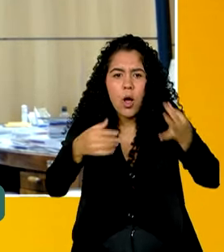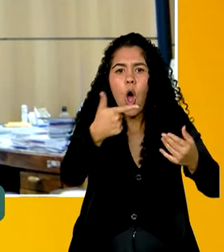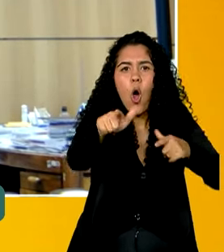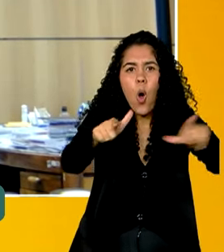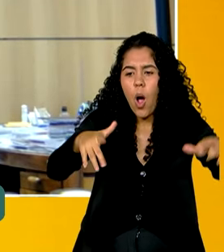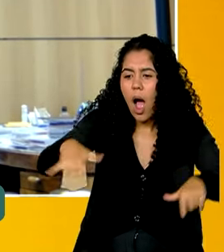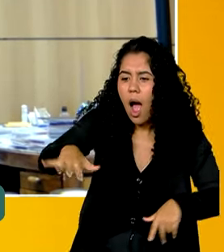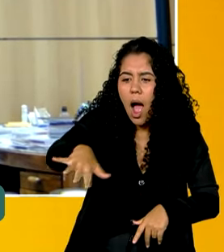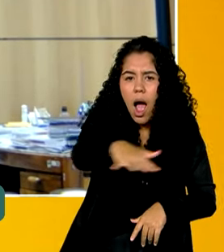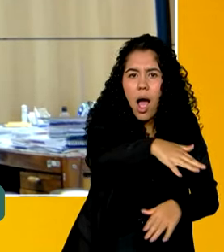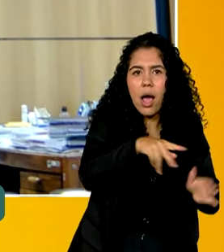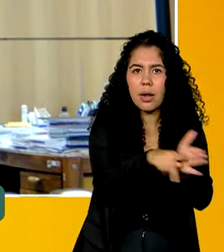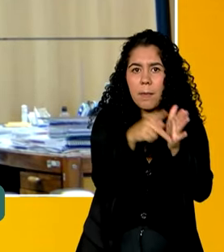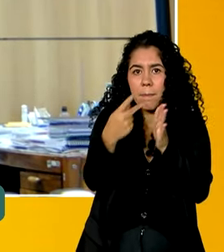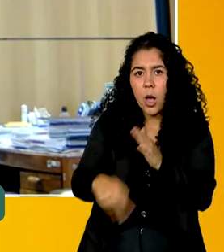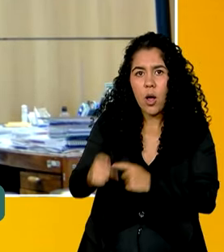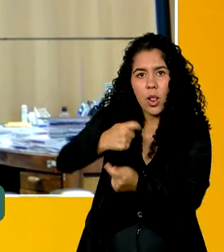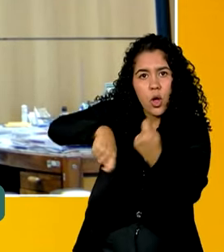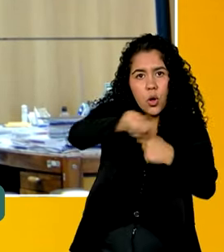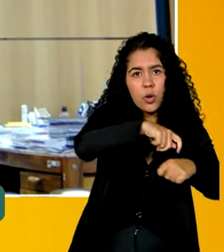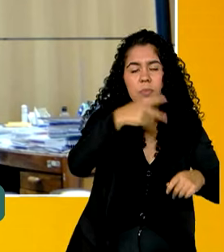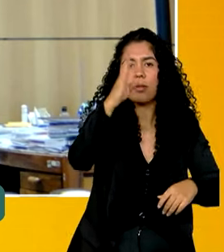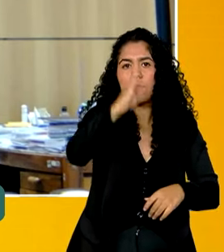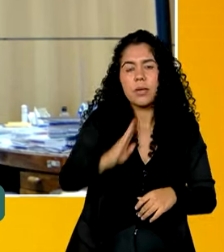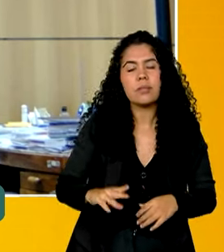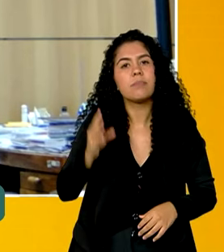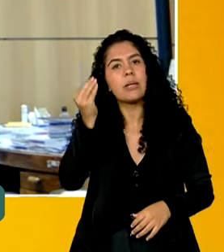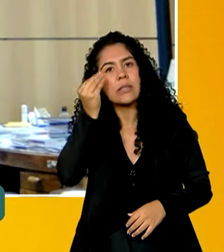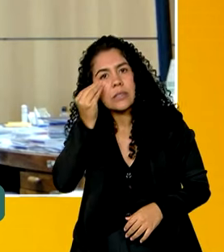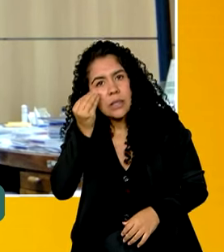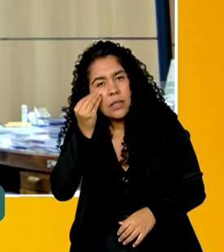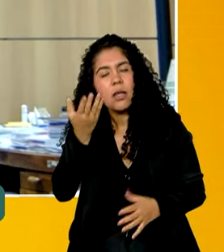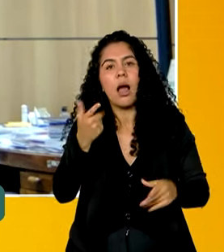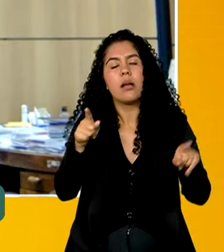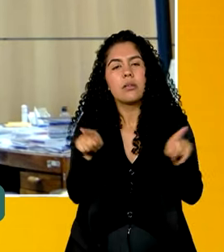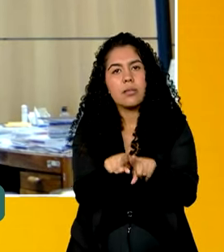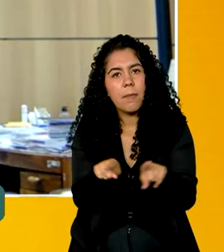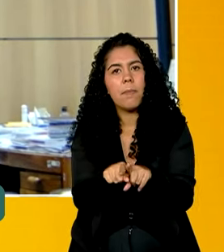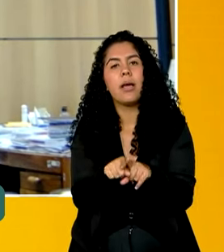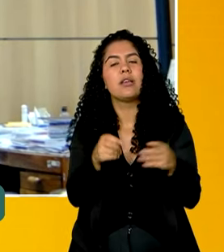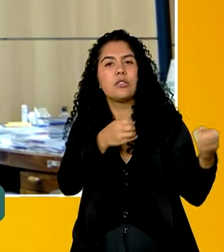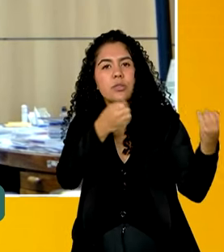economia brasileira, para criar as condições das narrativas,